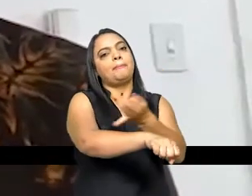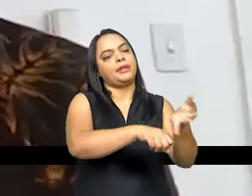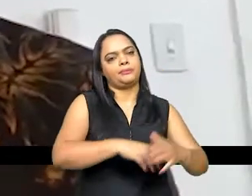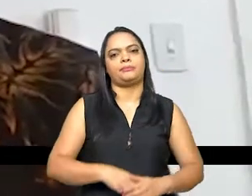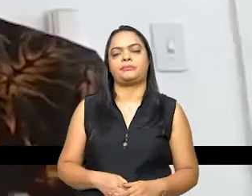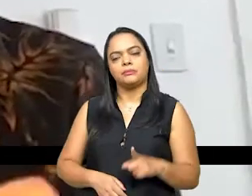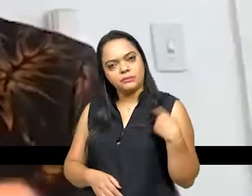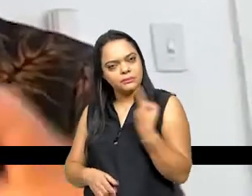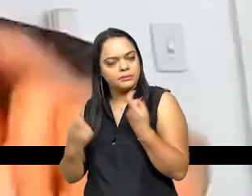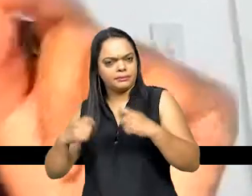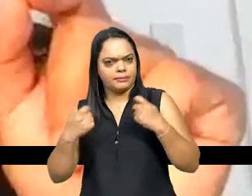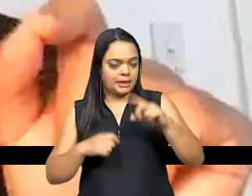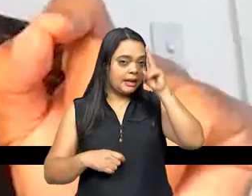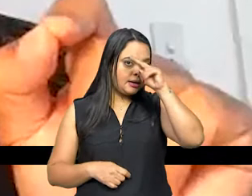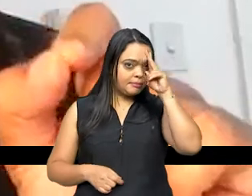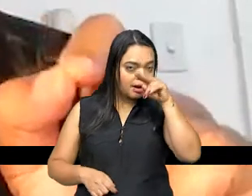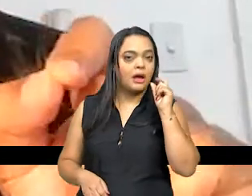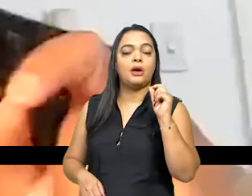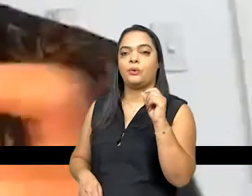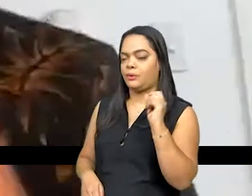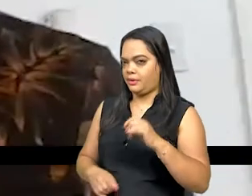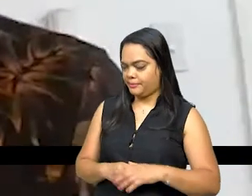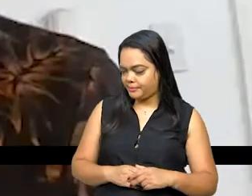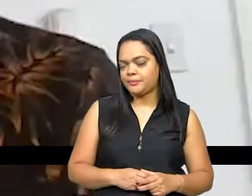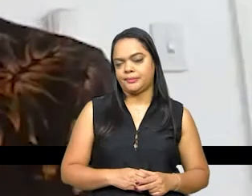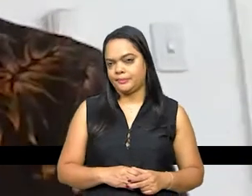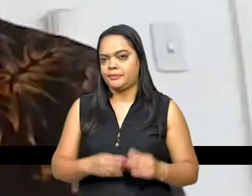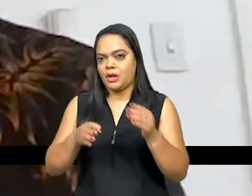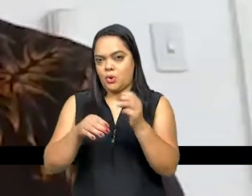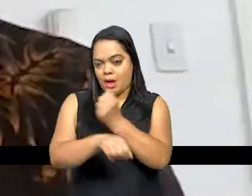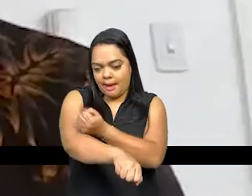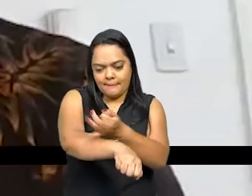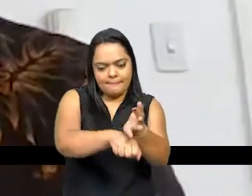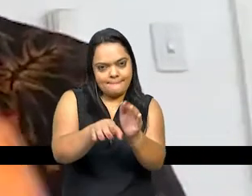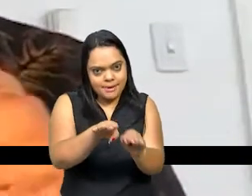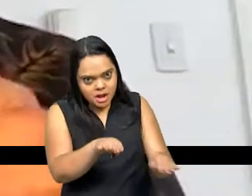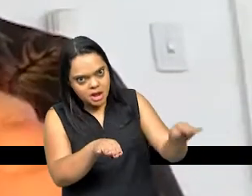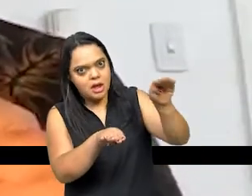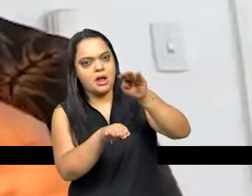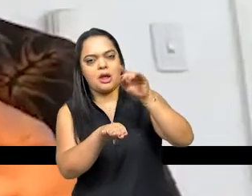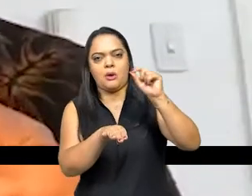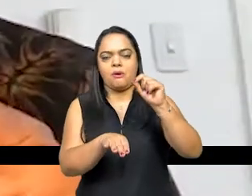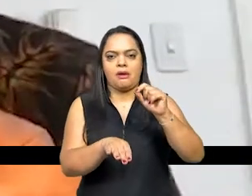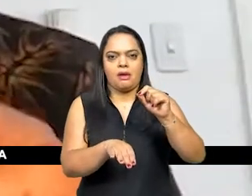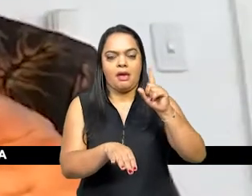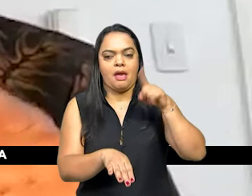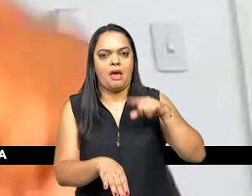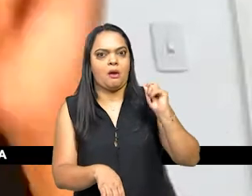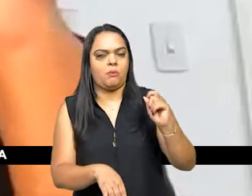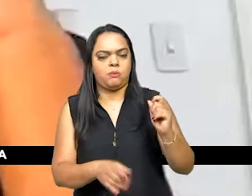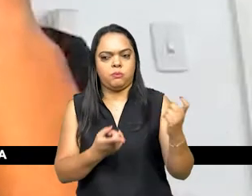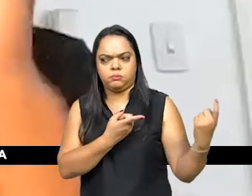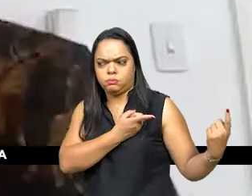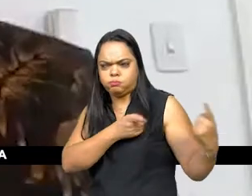é que essa supremacia, importante pontuar, é que essa supremacia branca ela é muito reativa.